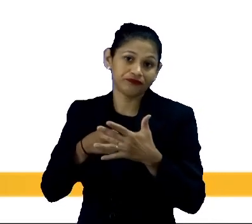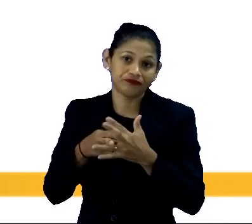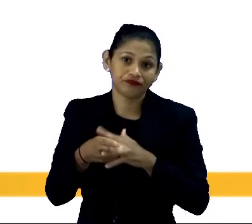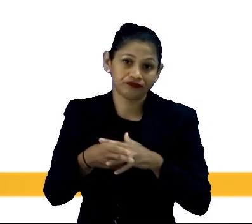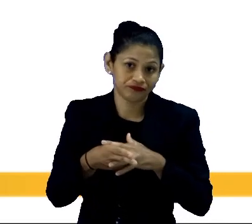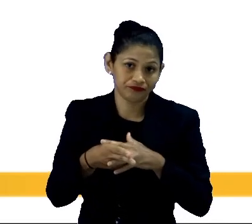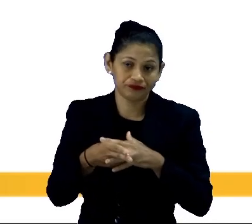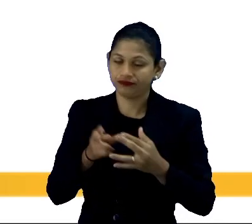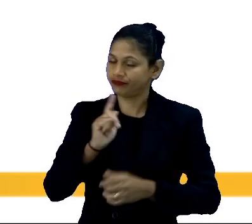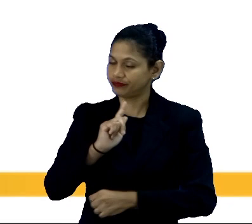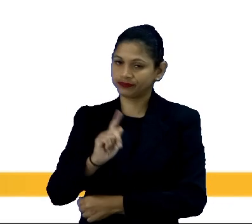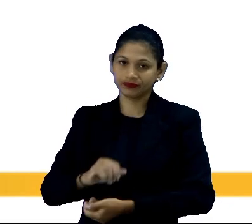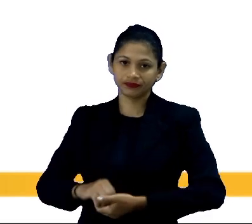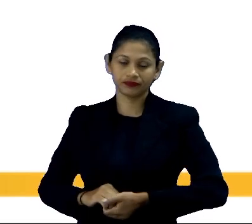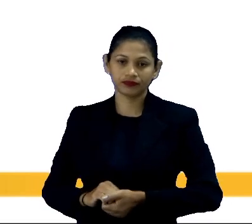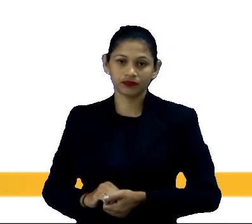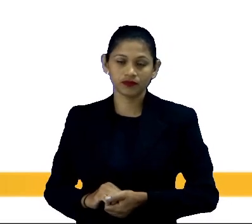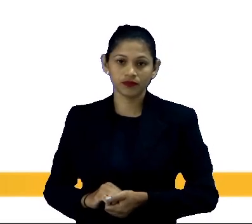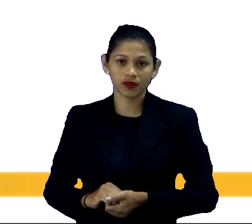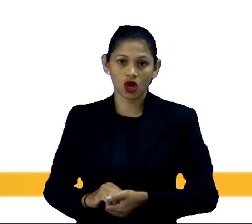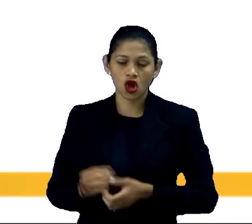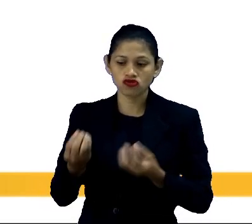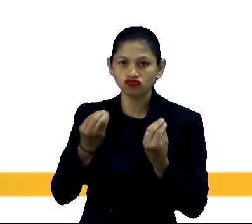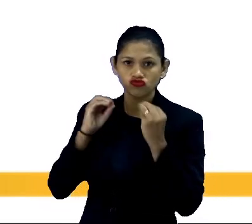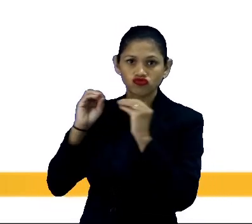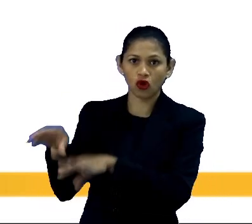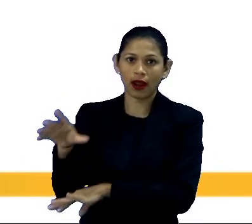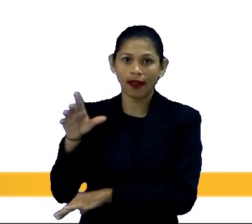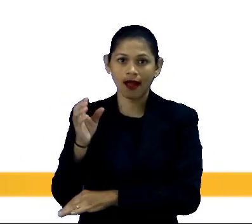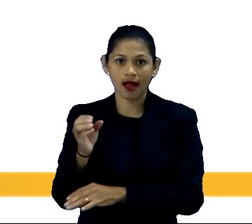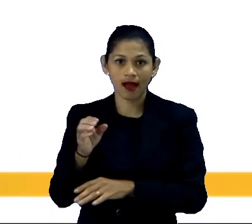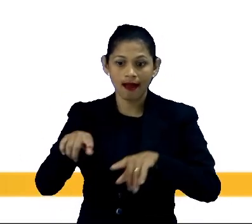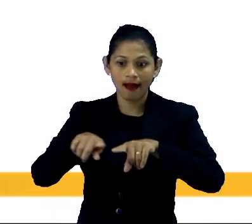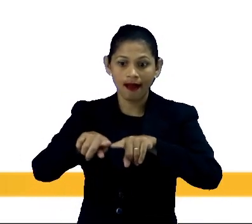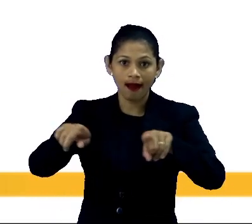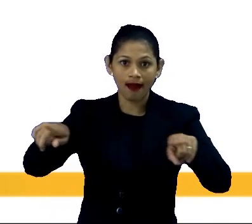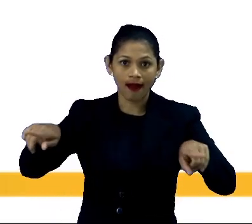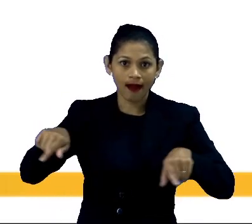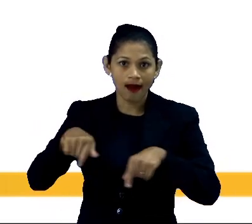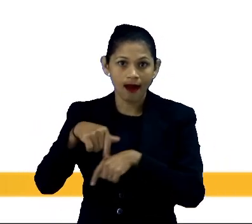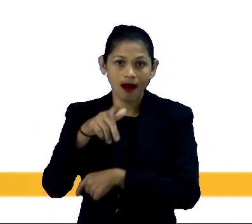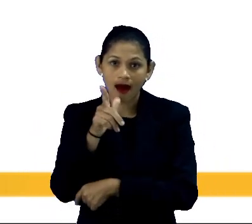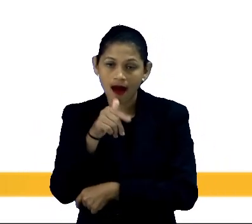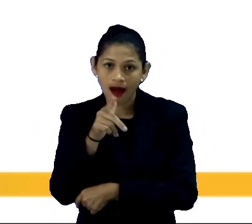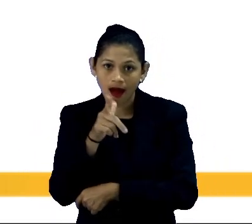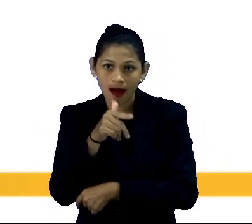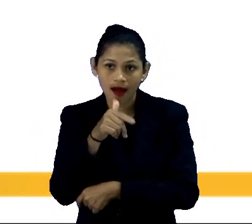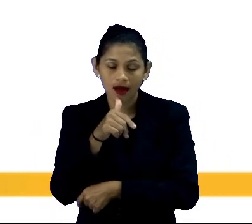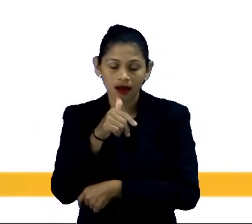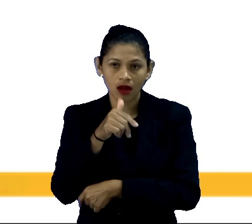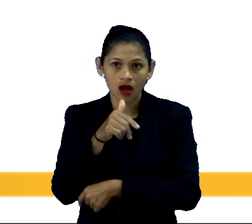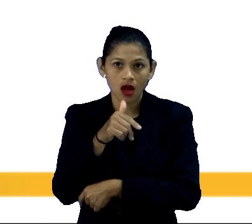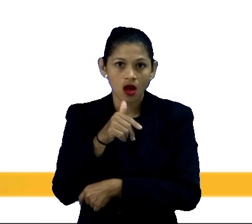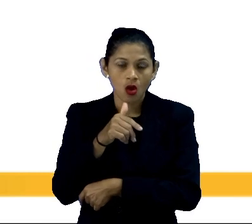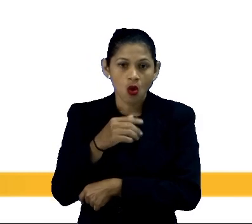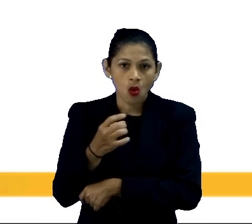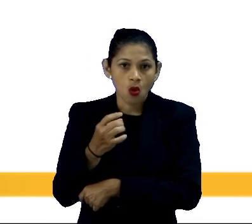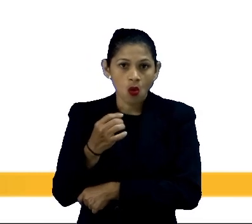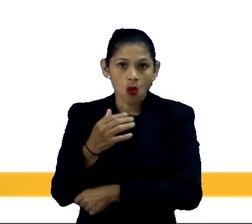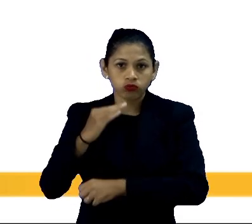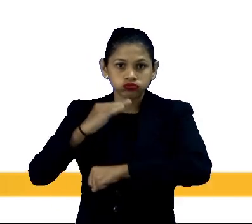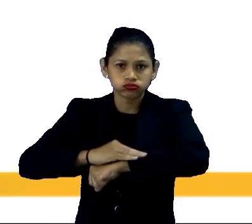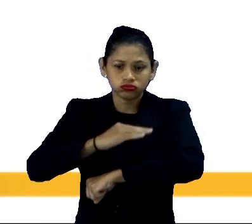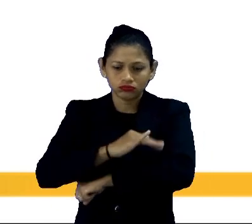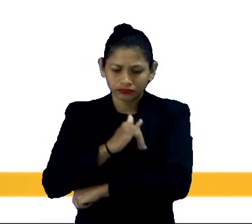Vamos botar o sapo dentro da lagoa. Aí o sapo ficou triste e começou a pedir, com voz